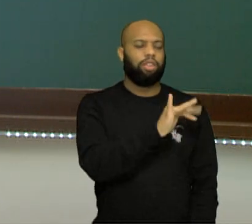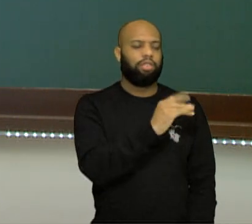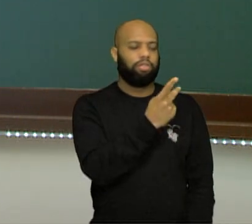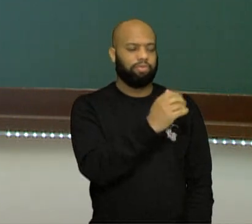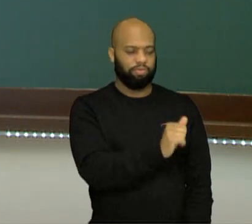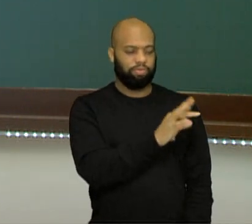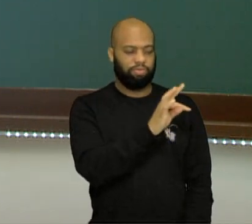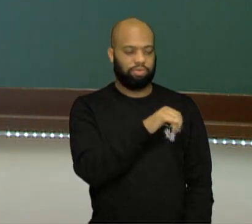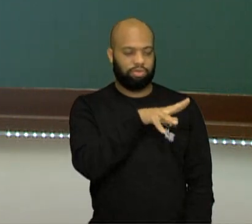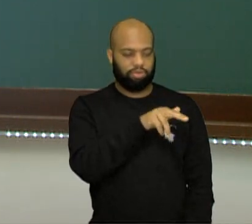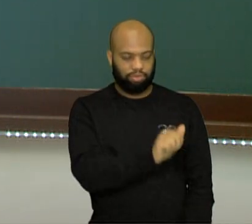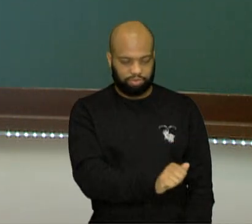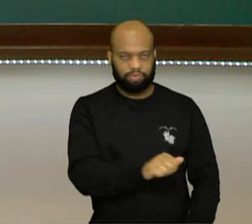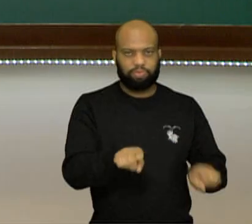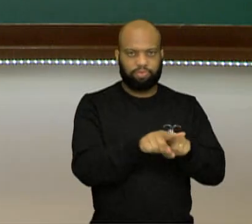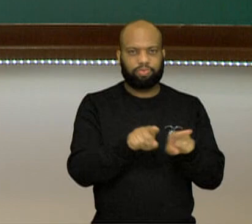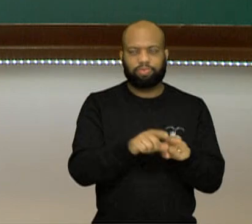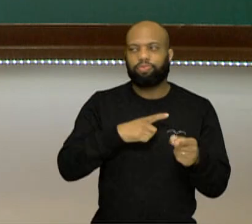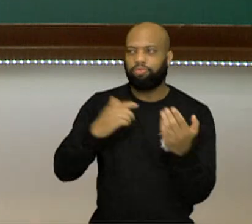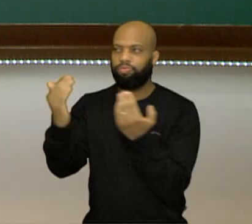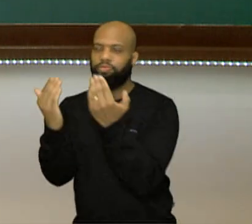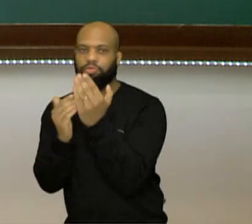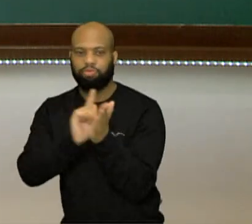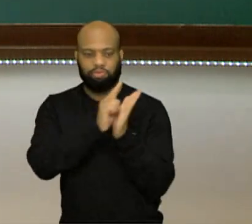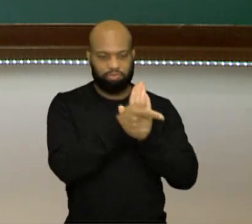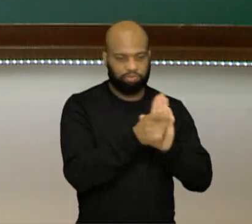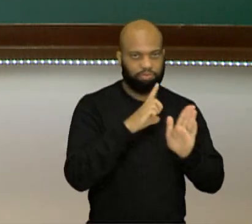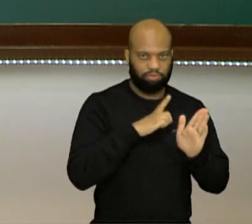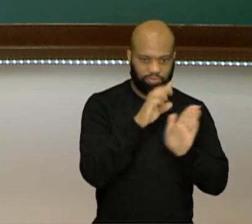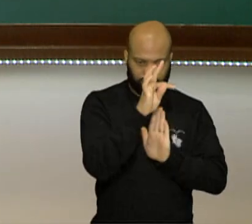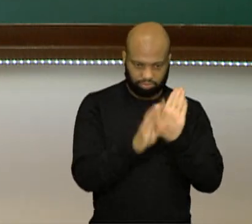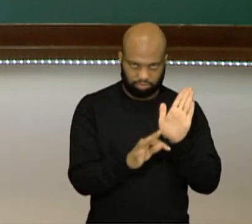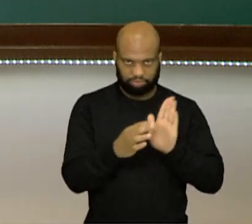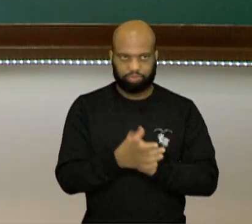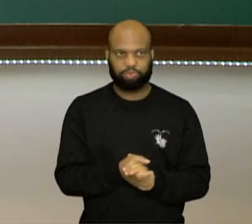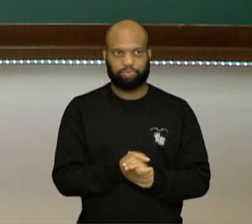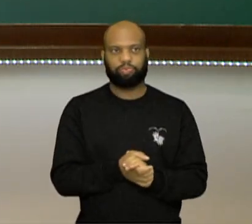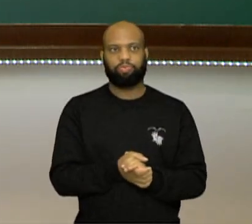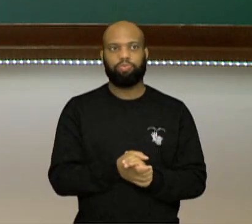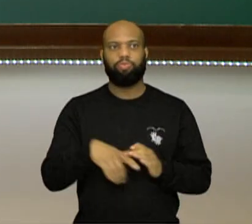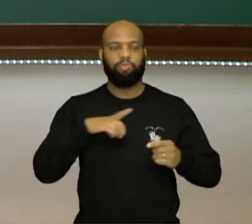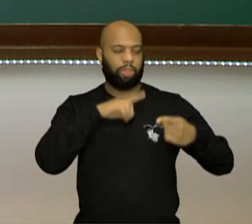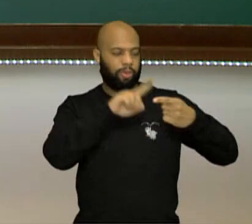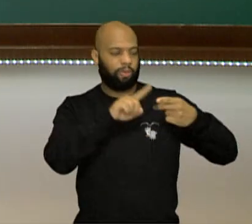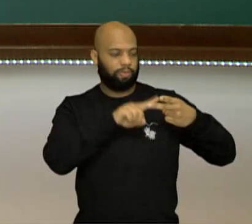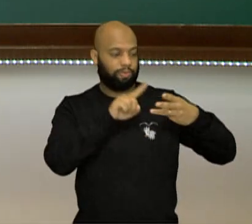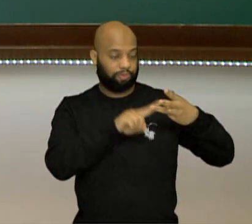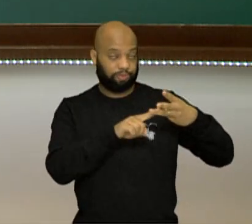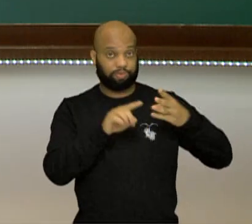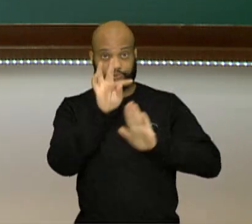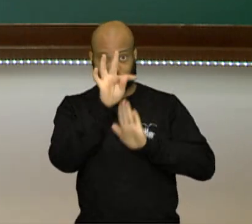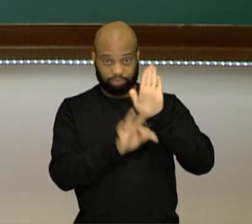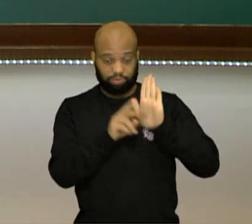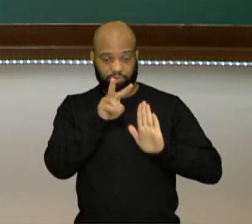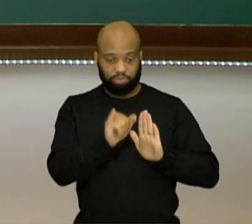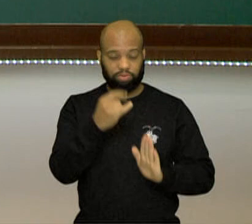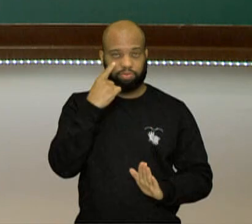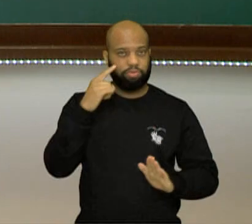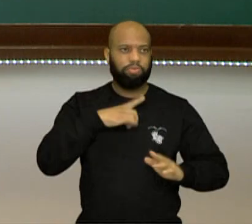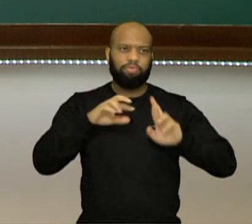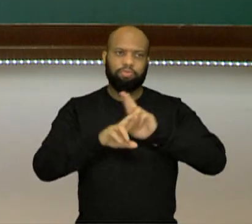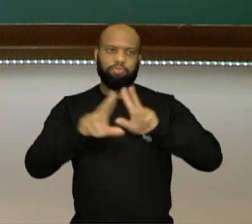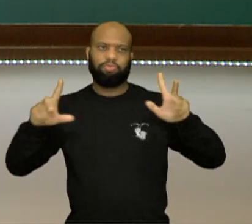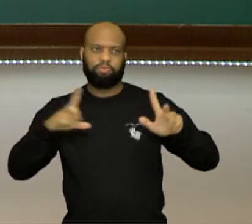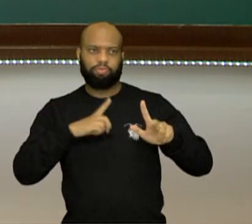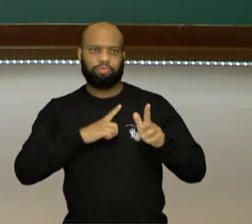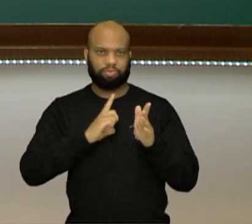análise comparativa desses gêneros textuais. Vamos ler então, além da resenha, a sinopse e a ficha técnica. Vamos ver a diferença que tem entre